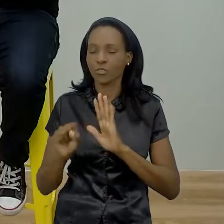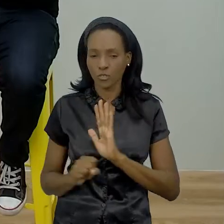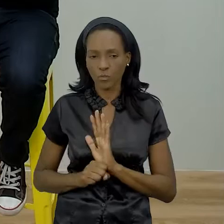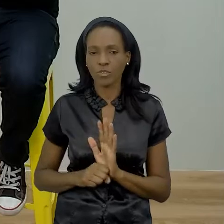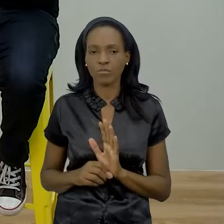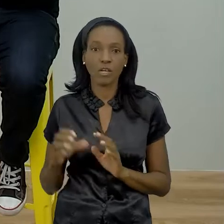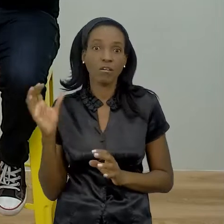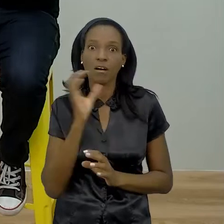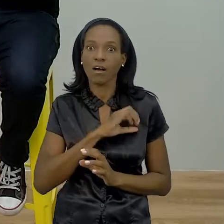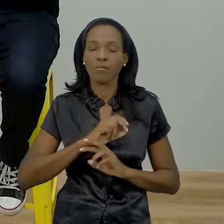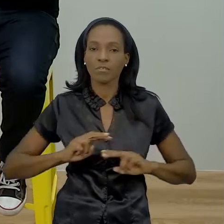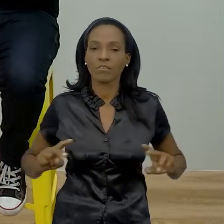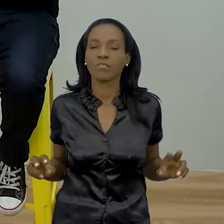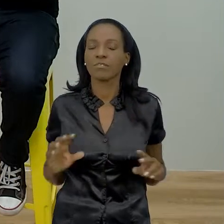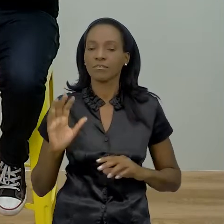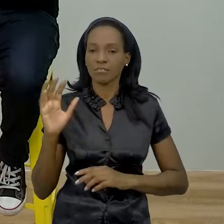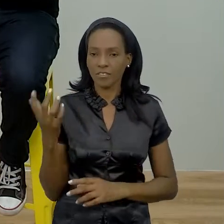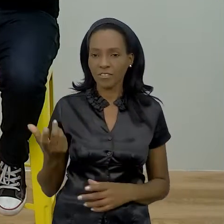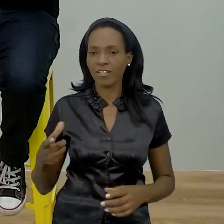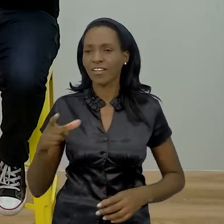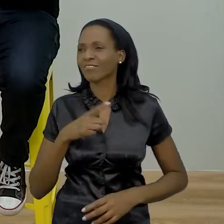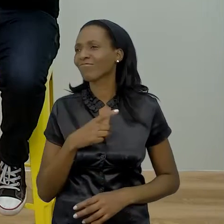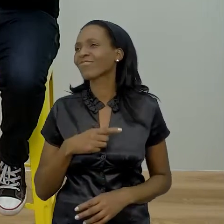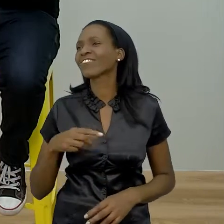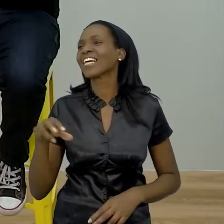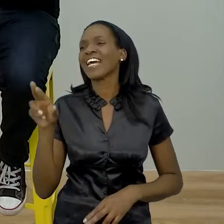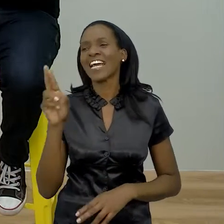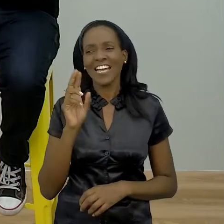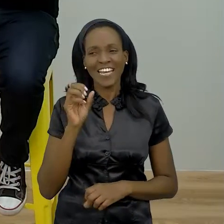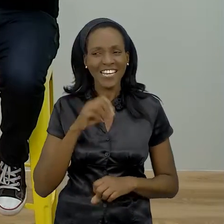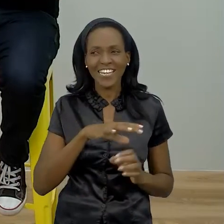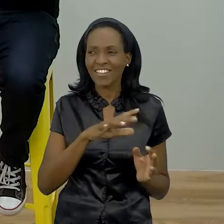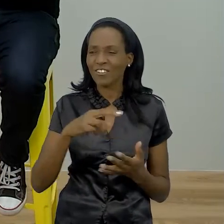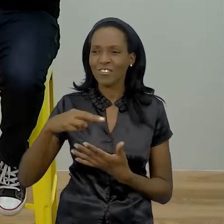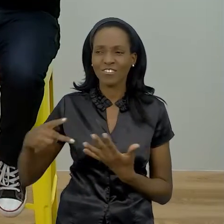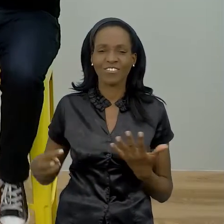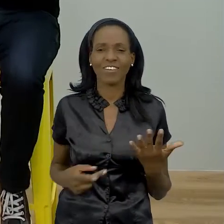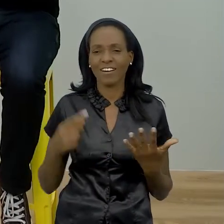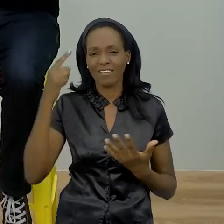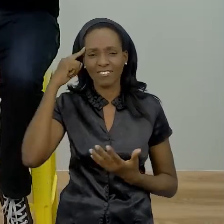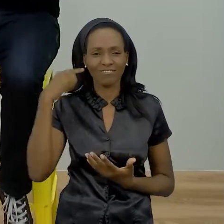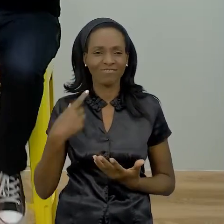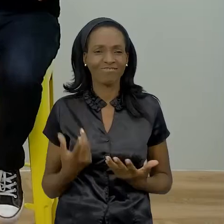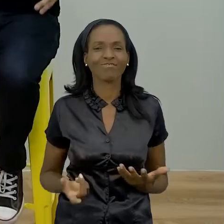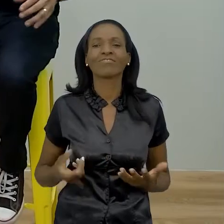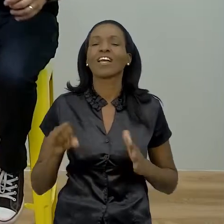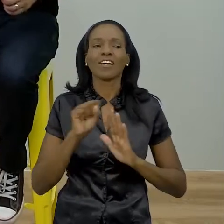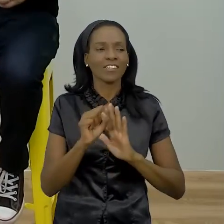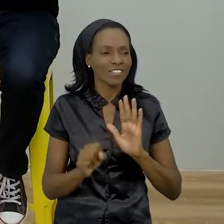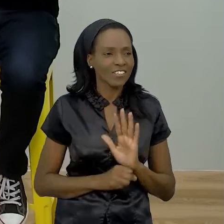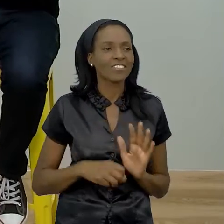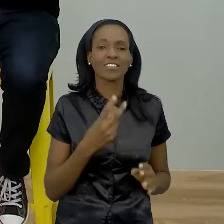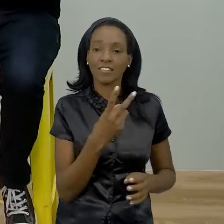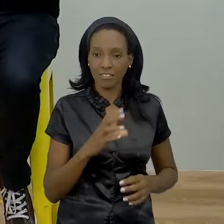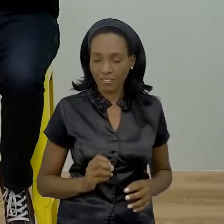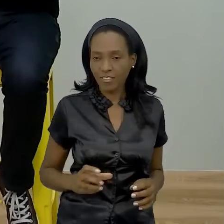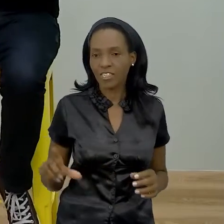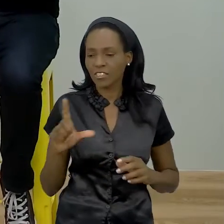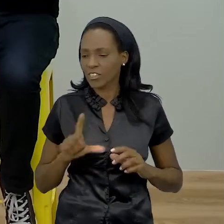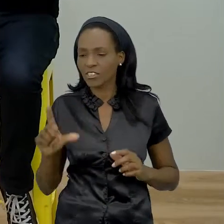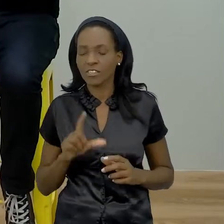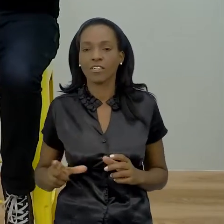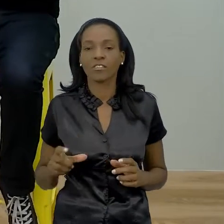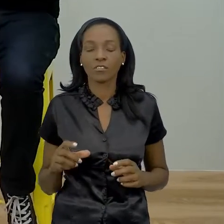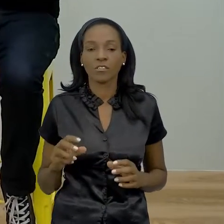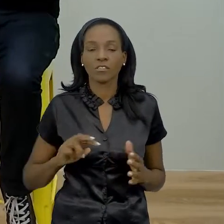lá romantismo, realismo, parnasianismo, um monte de coisa. E quando chega no século XX, o negócio fica